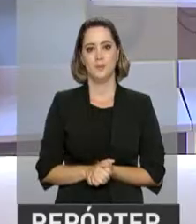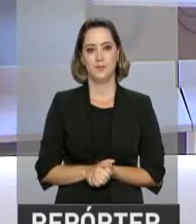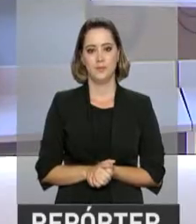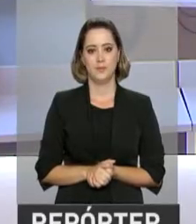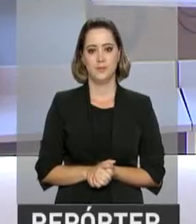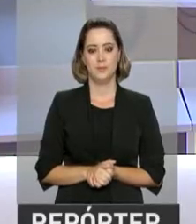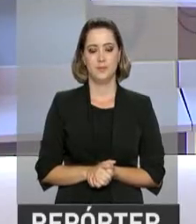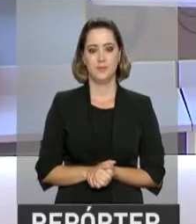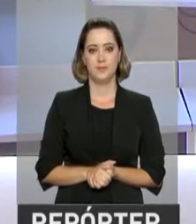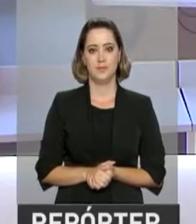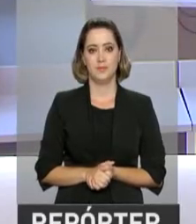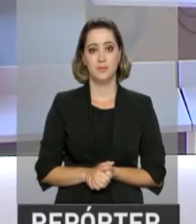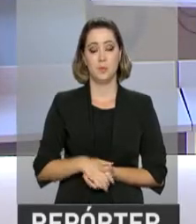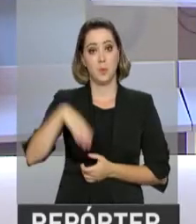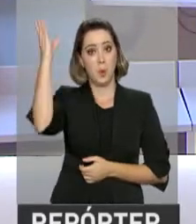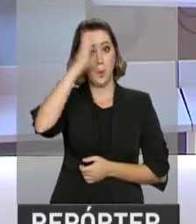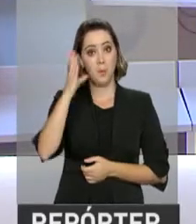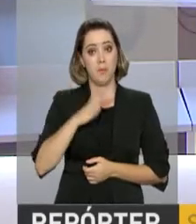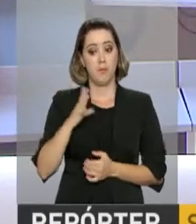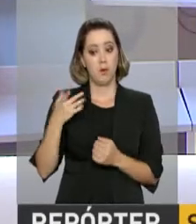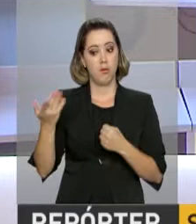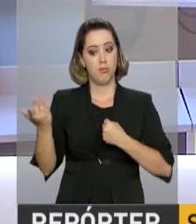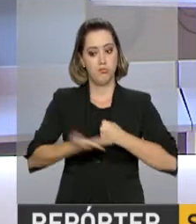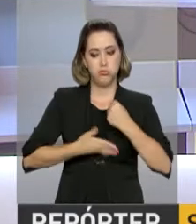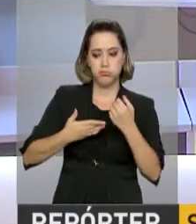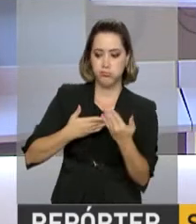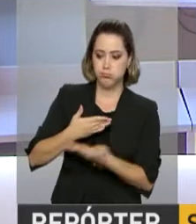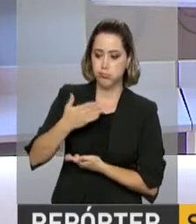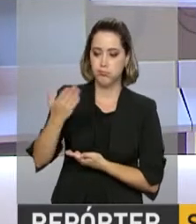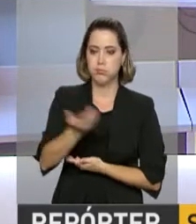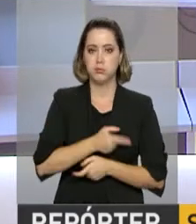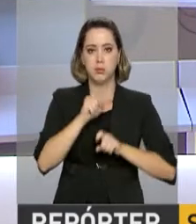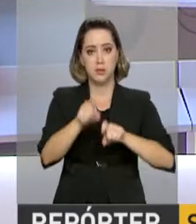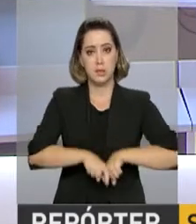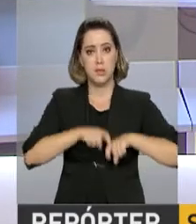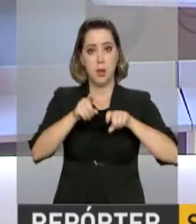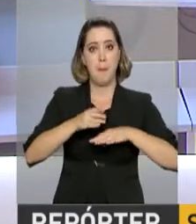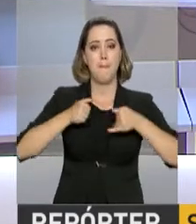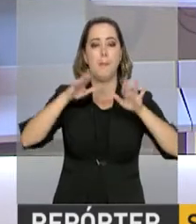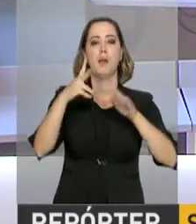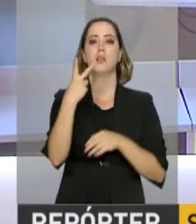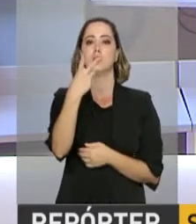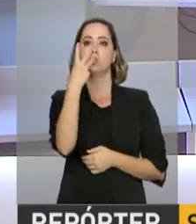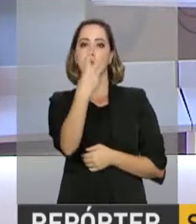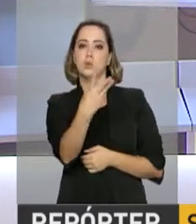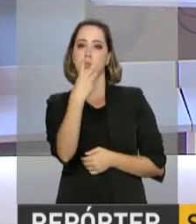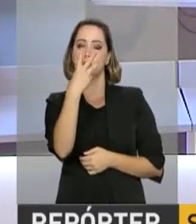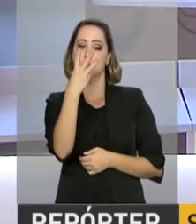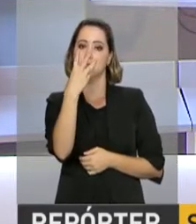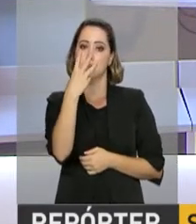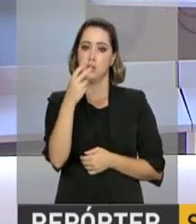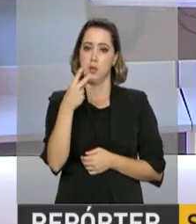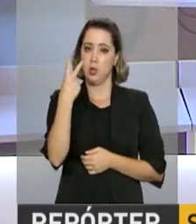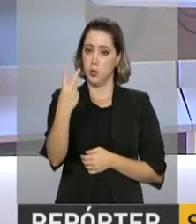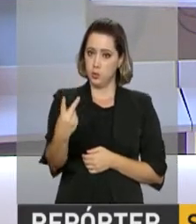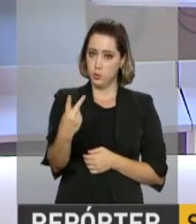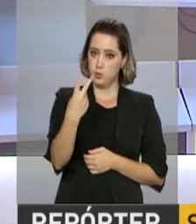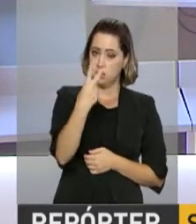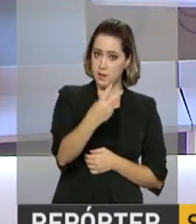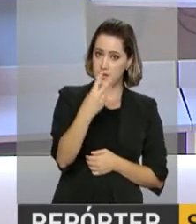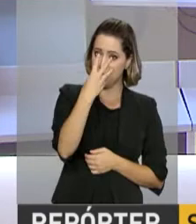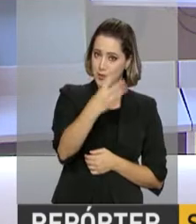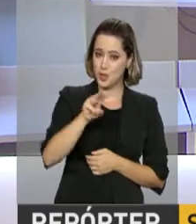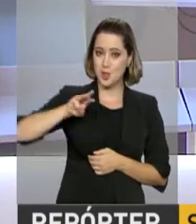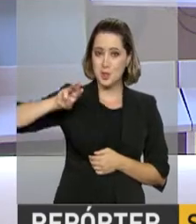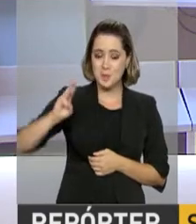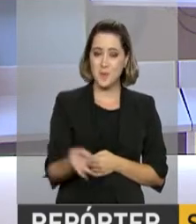o brasil deve colher agora em 2017 223 milhões de toneladas de grãos o levantamento